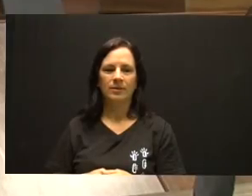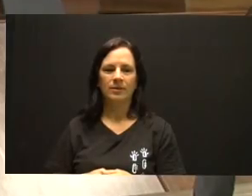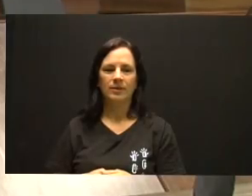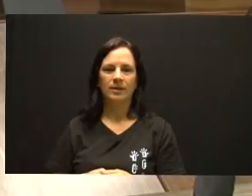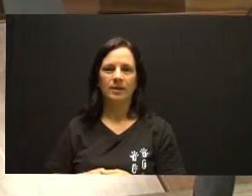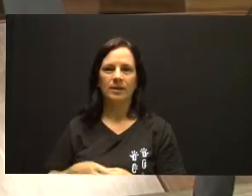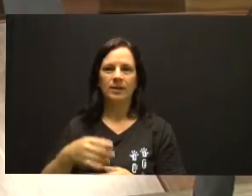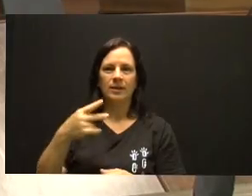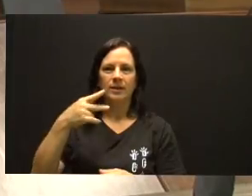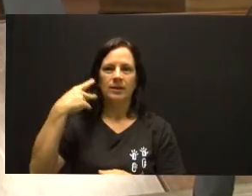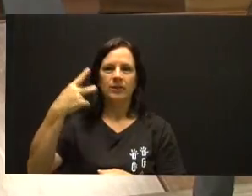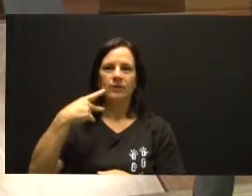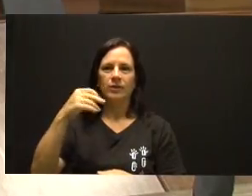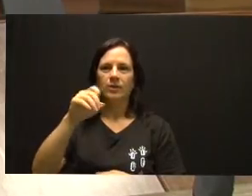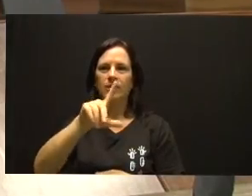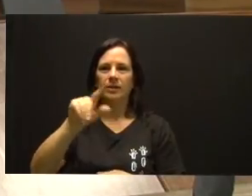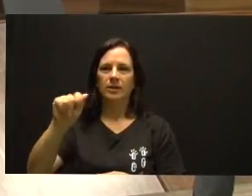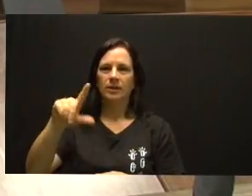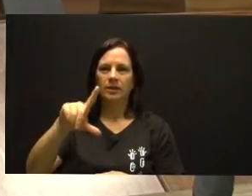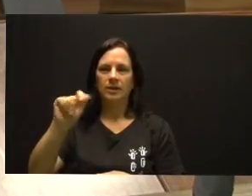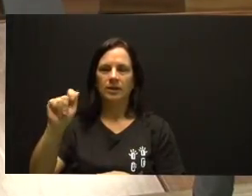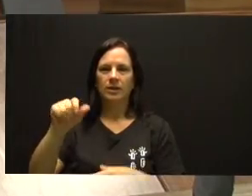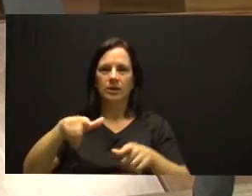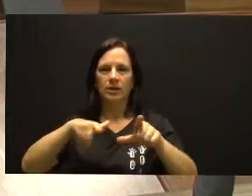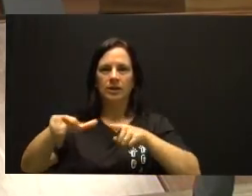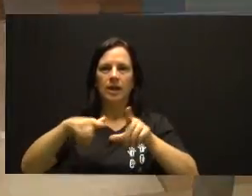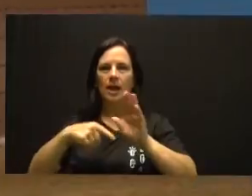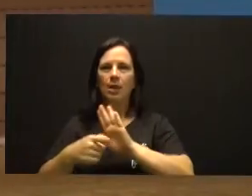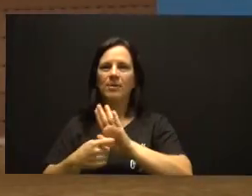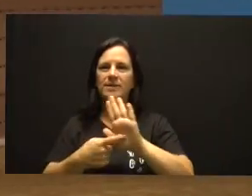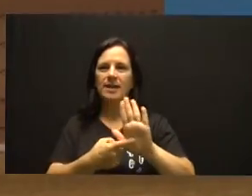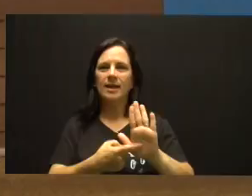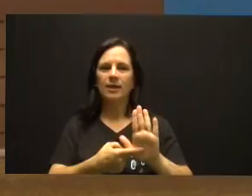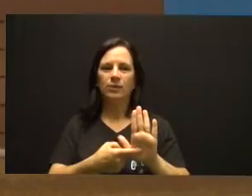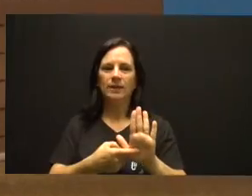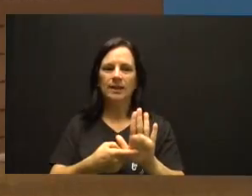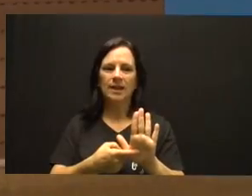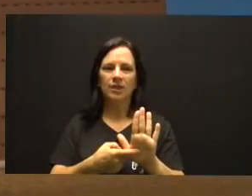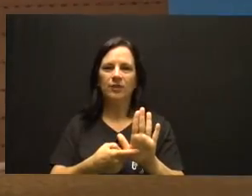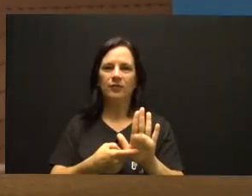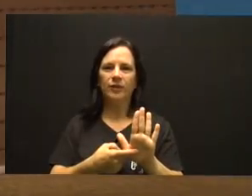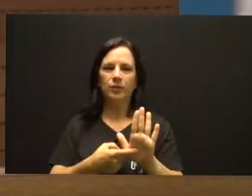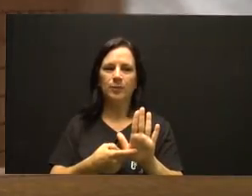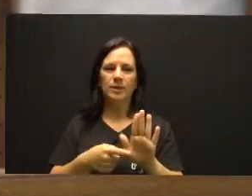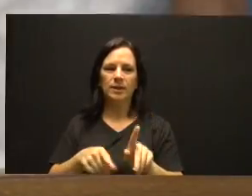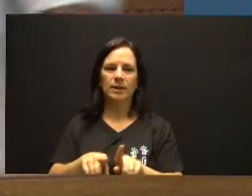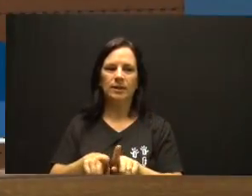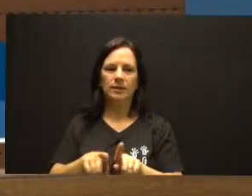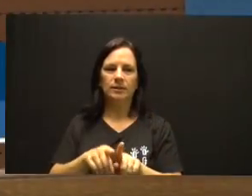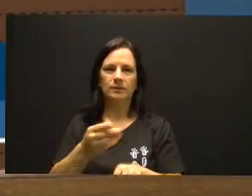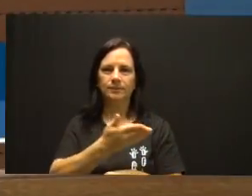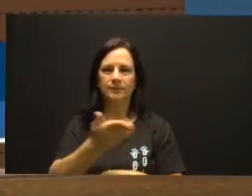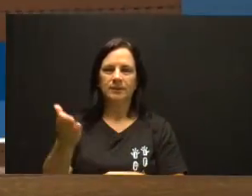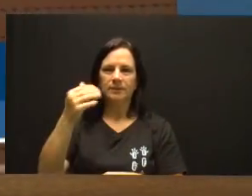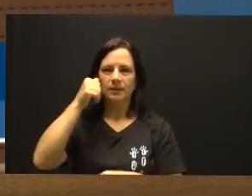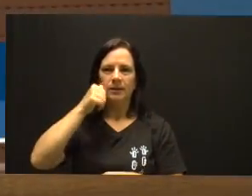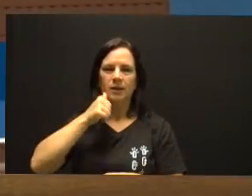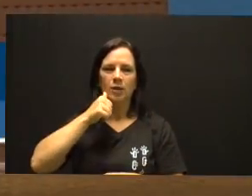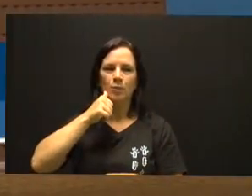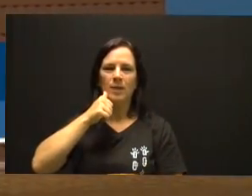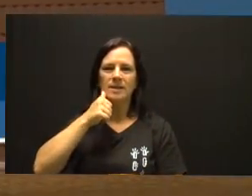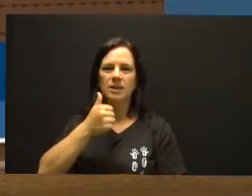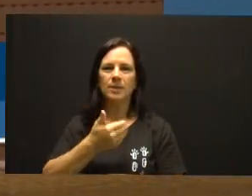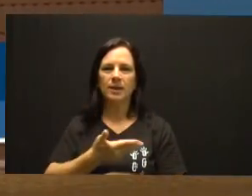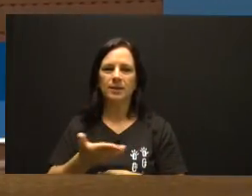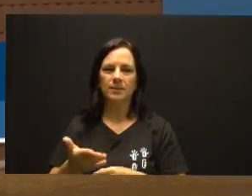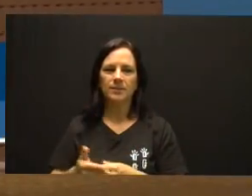Com a palavra, vereador Lalá, para a apresentação dos seus trabalhos. Senhor presidente, nobres pares, senhora vereadora Érica Versosa.